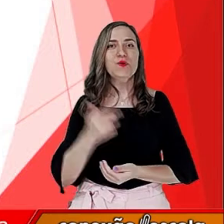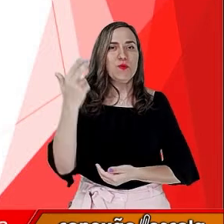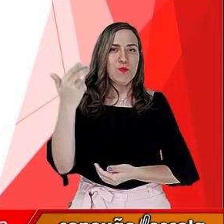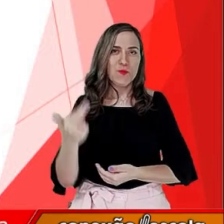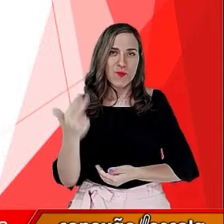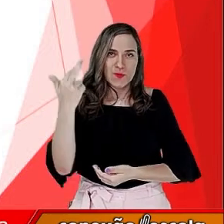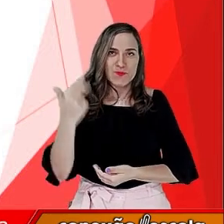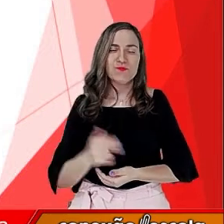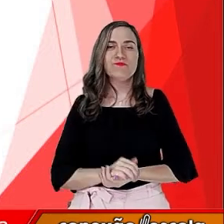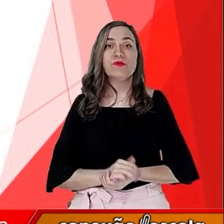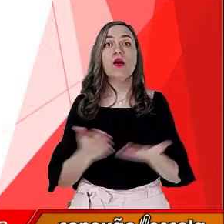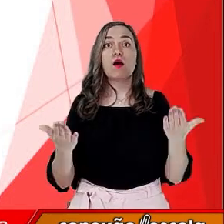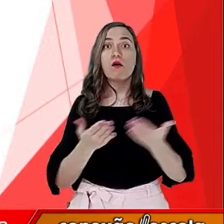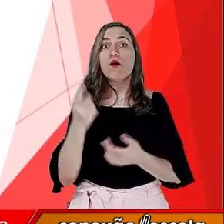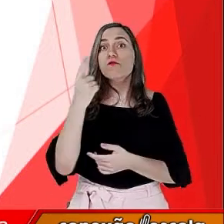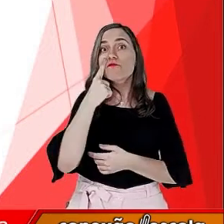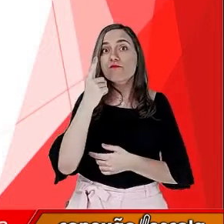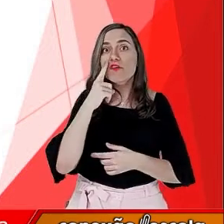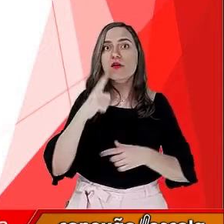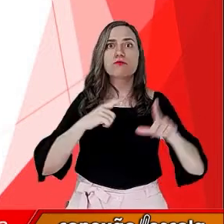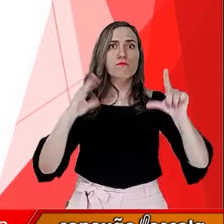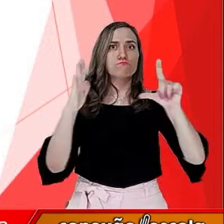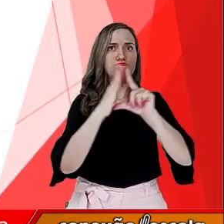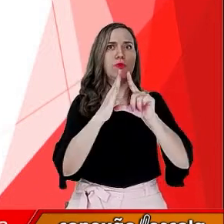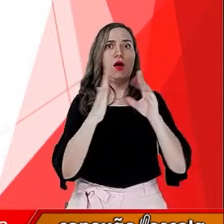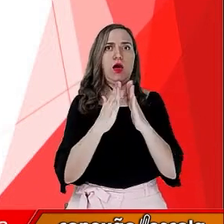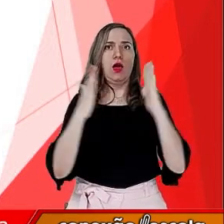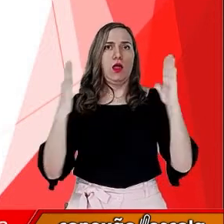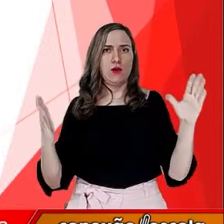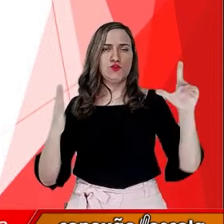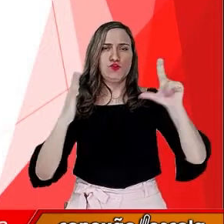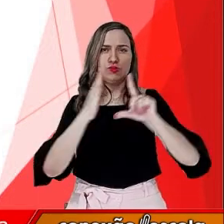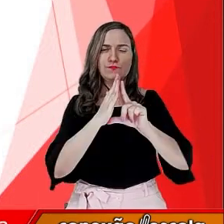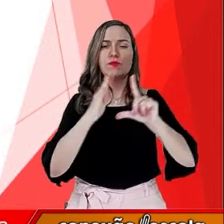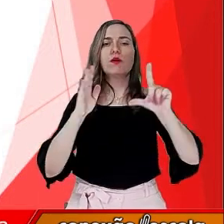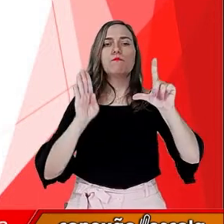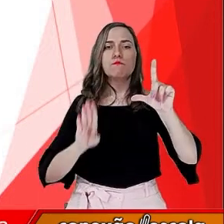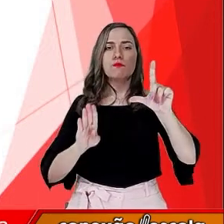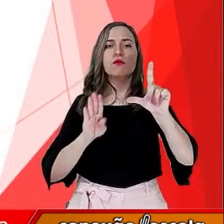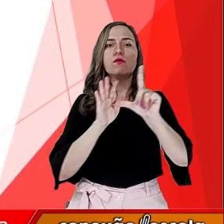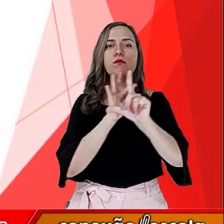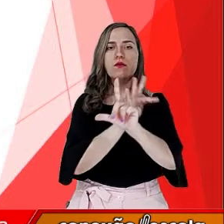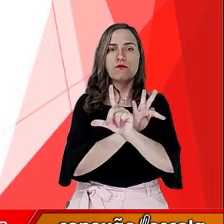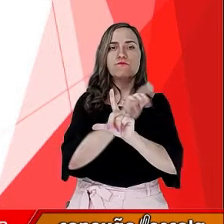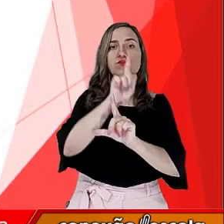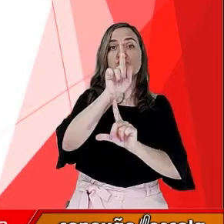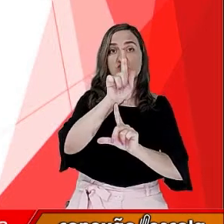Olhando para o maior triângulo de todos, que é o triângulo FGB, e calculando o seu